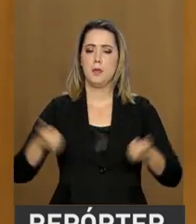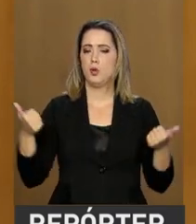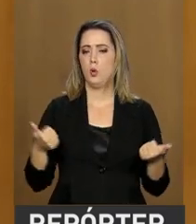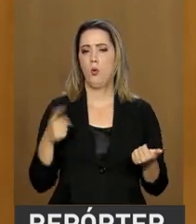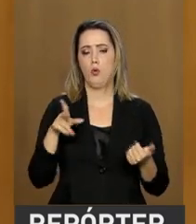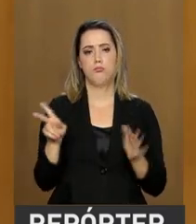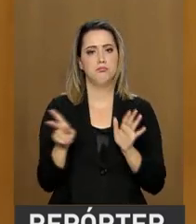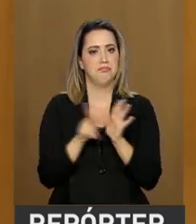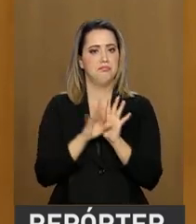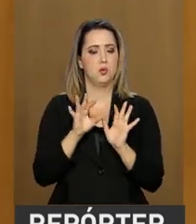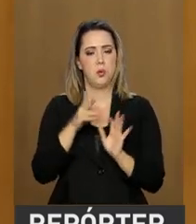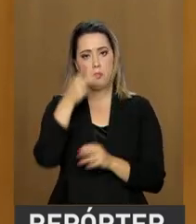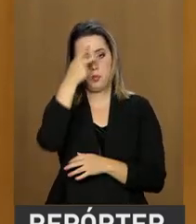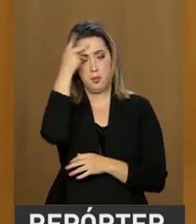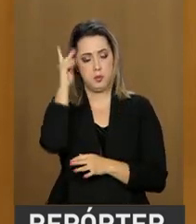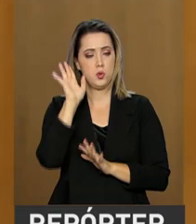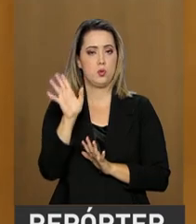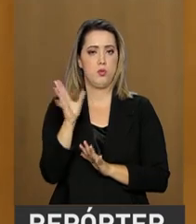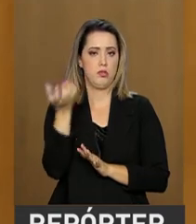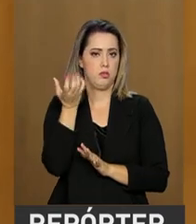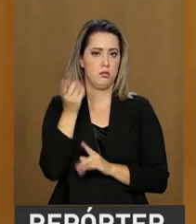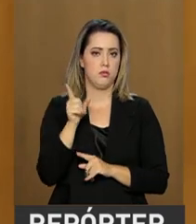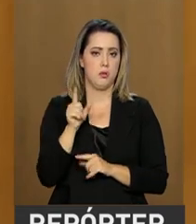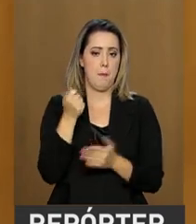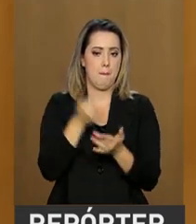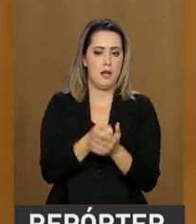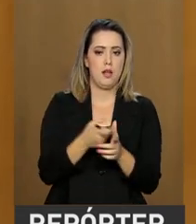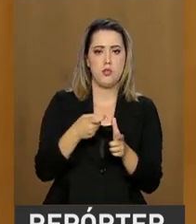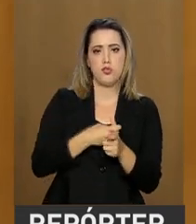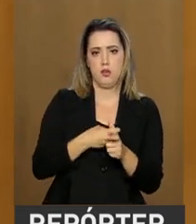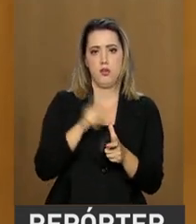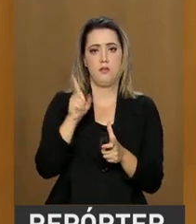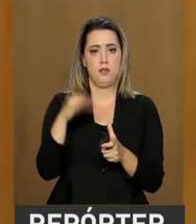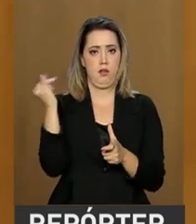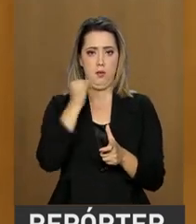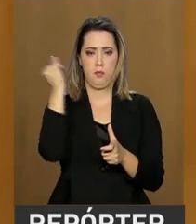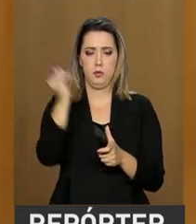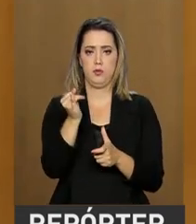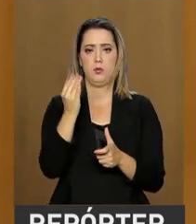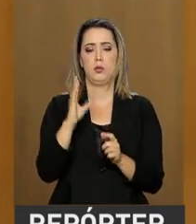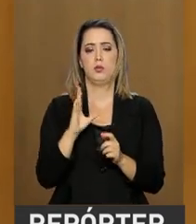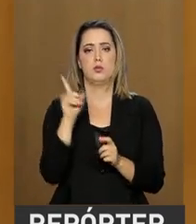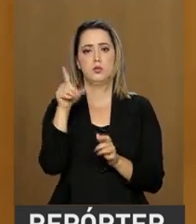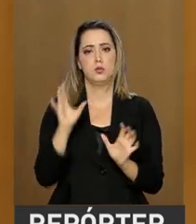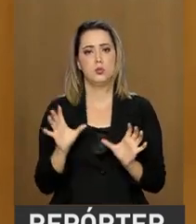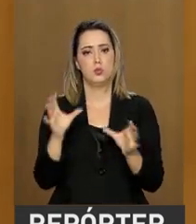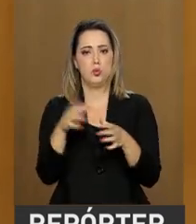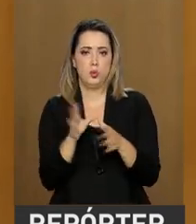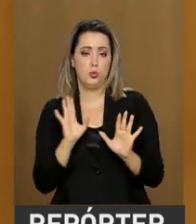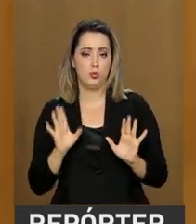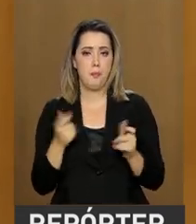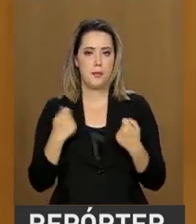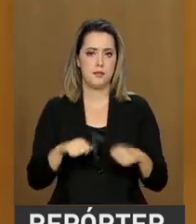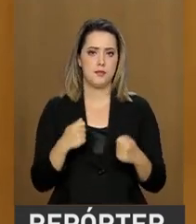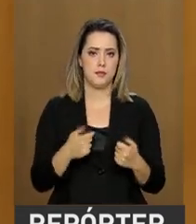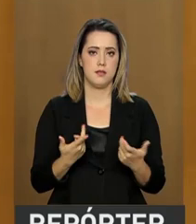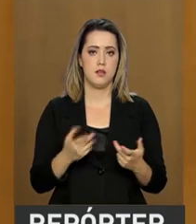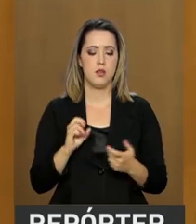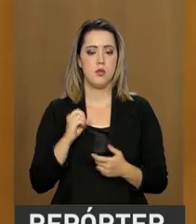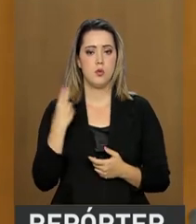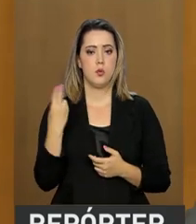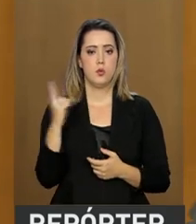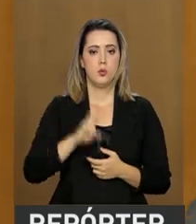conveniente para o trabalhador ou pagar contas O que é importante que faz parte do conjunto do mercado ou